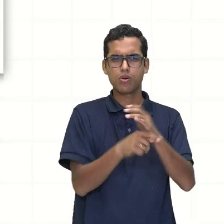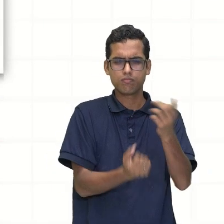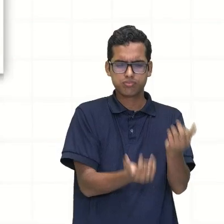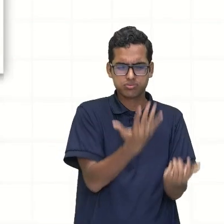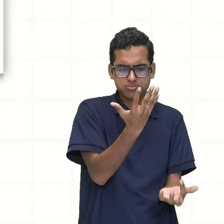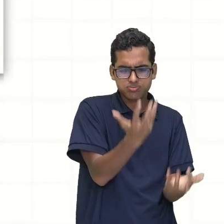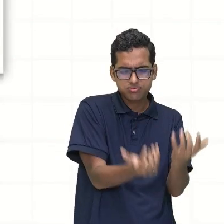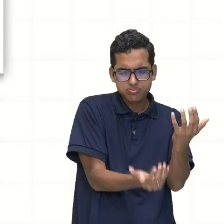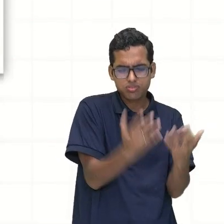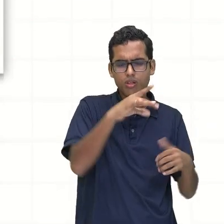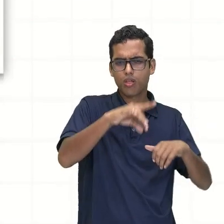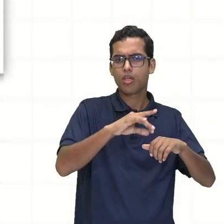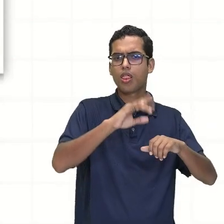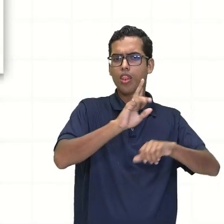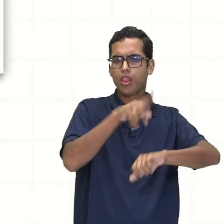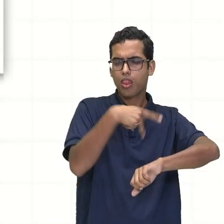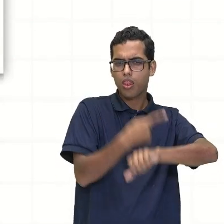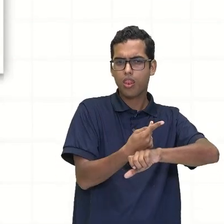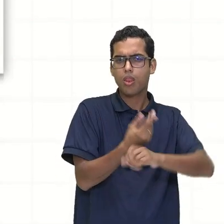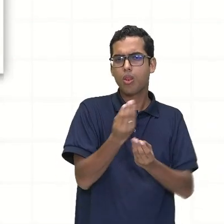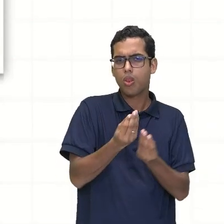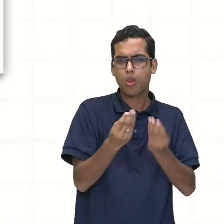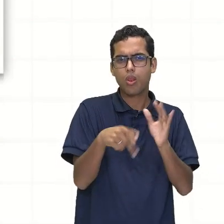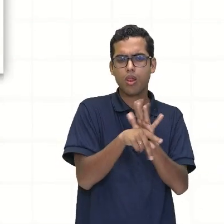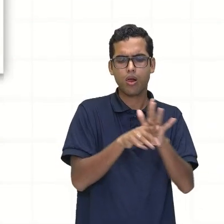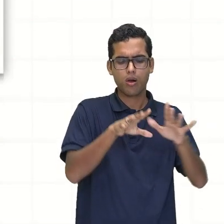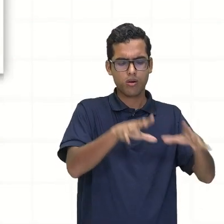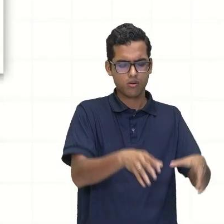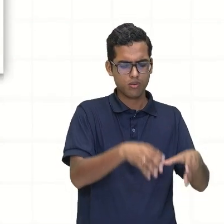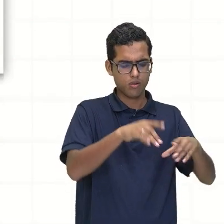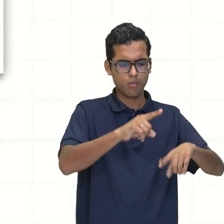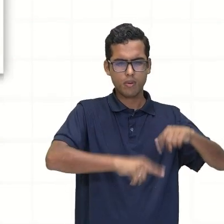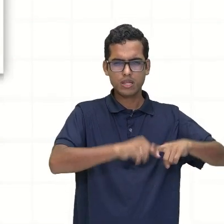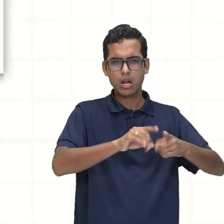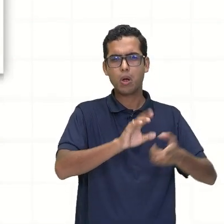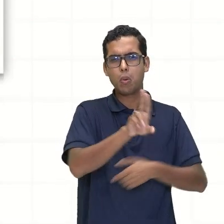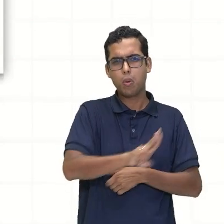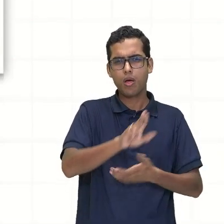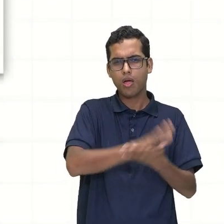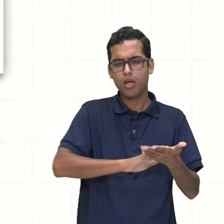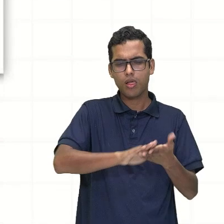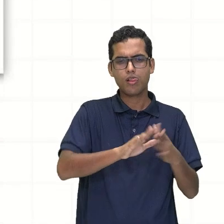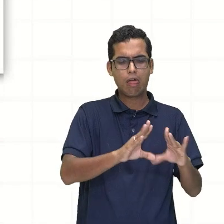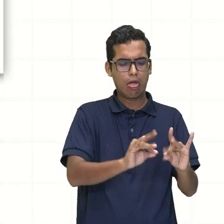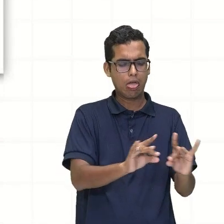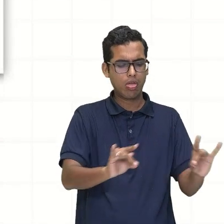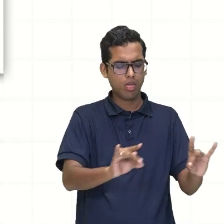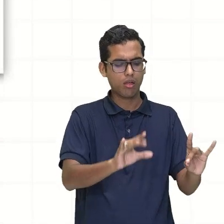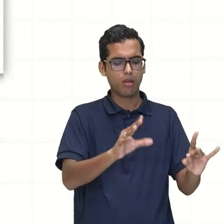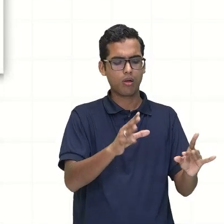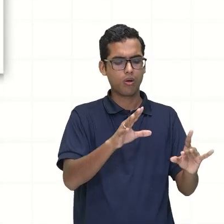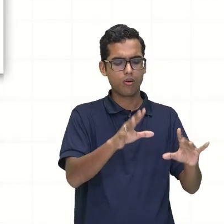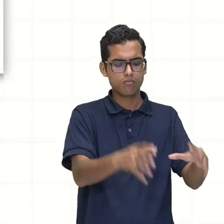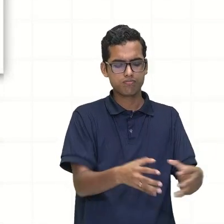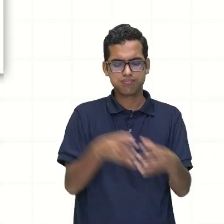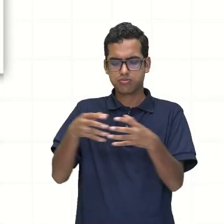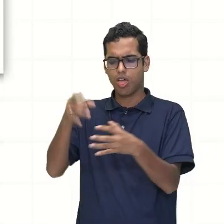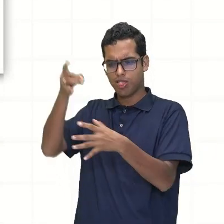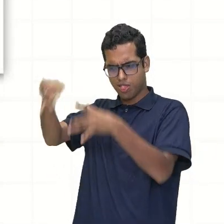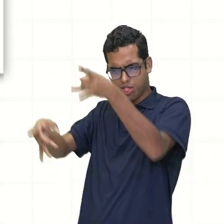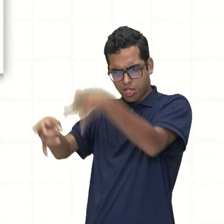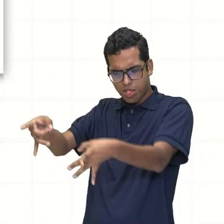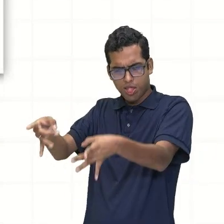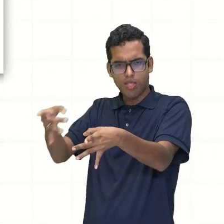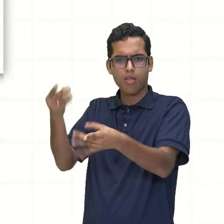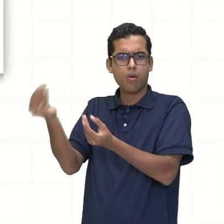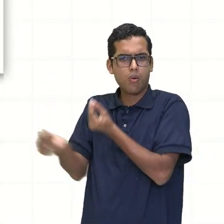utilizado, que seria o quê? O resto daquele material que não vai ser utilizado, que é o resíduo, ou como a gente chama popularmente, né, de